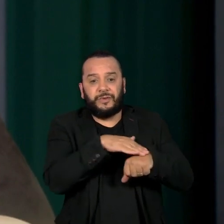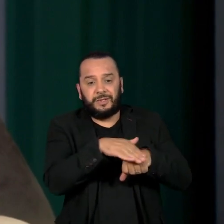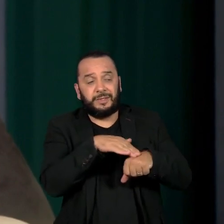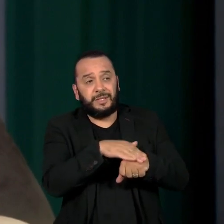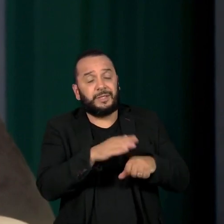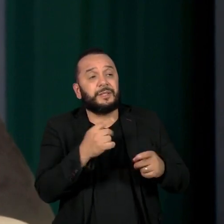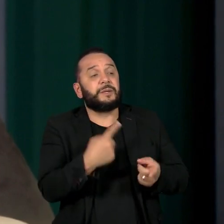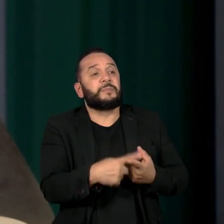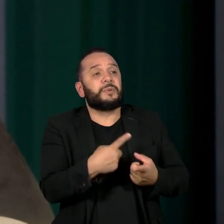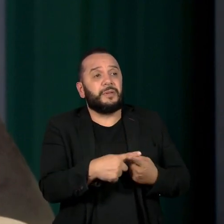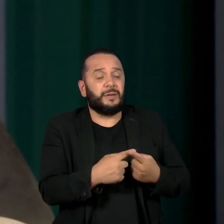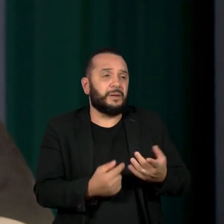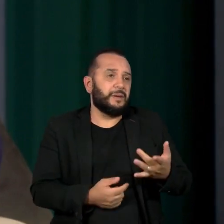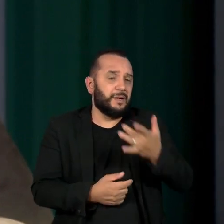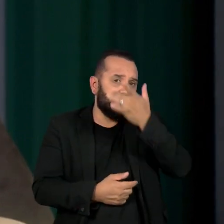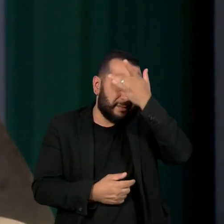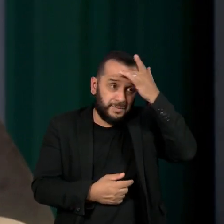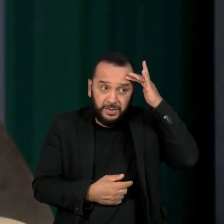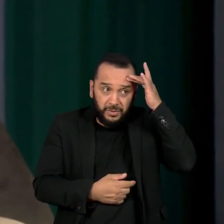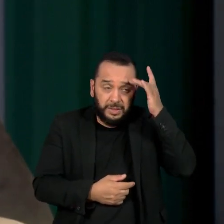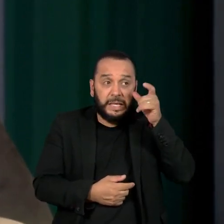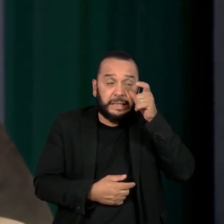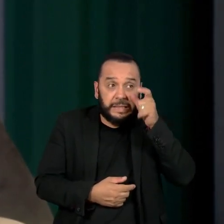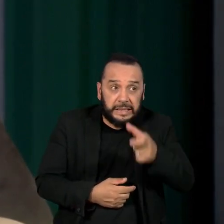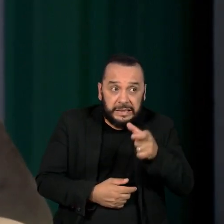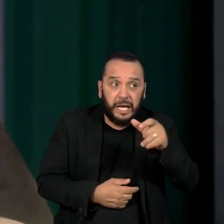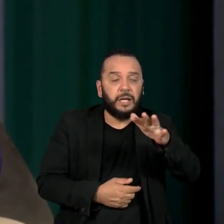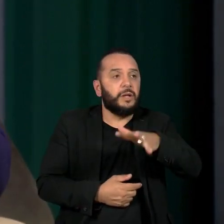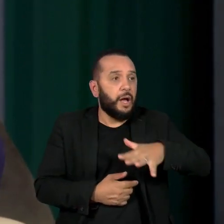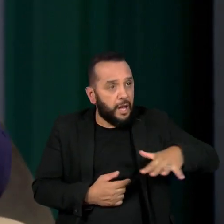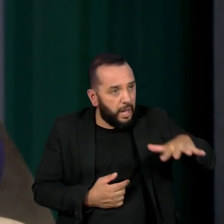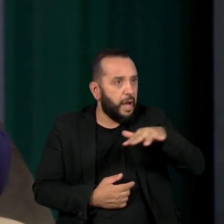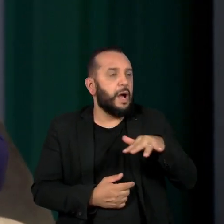pessoas talvez até interessadas por essa